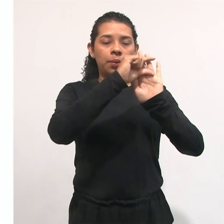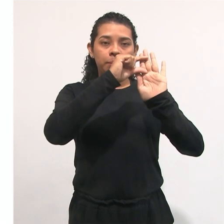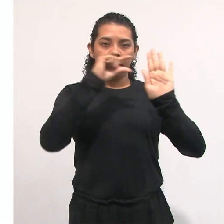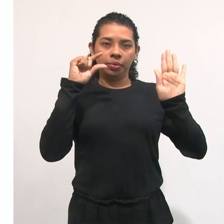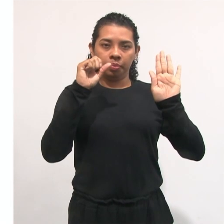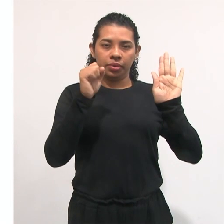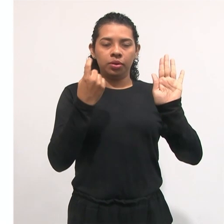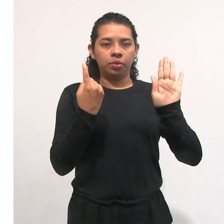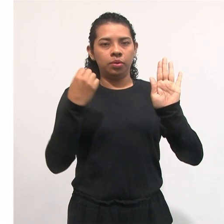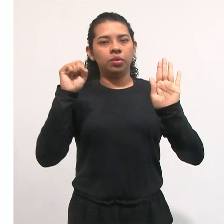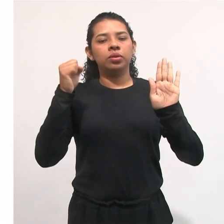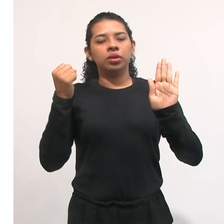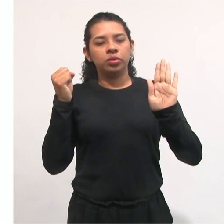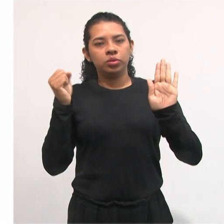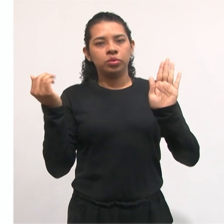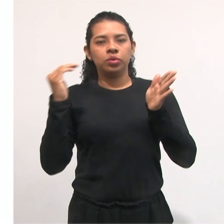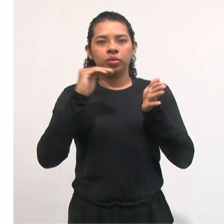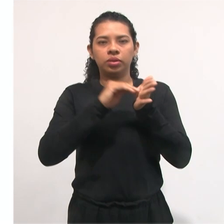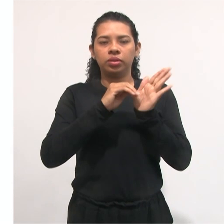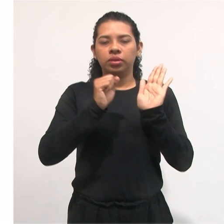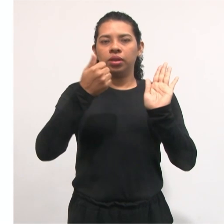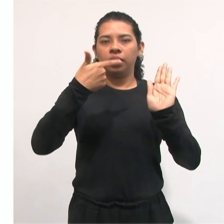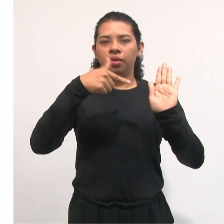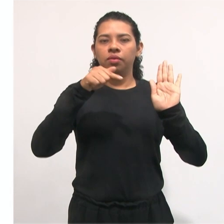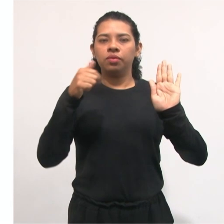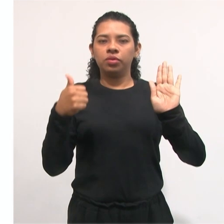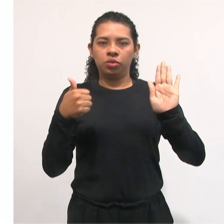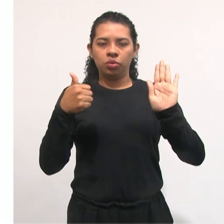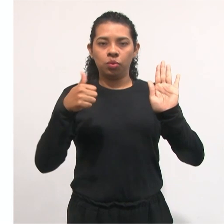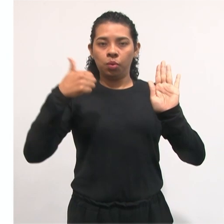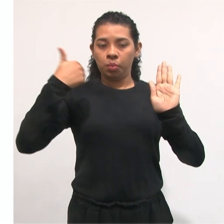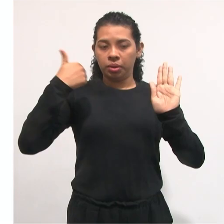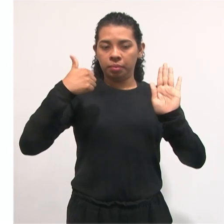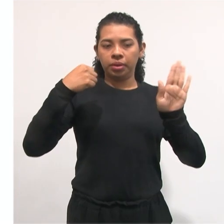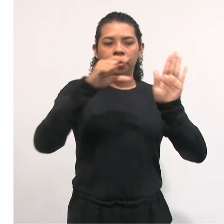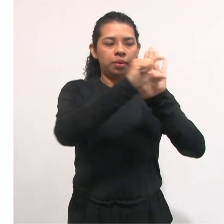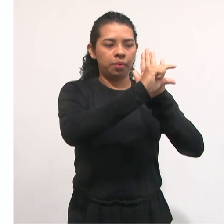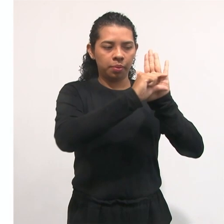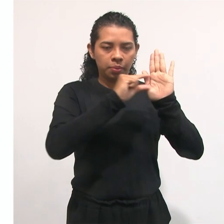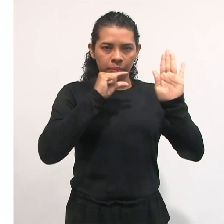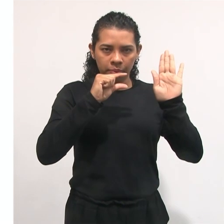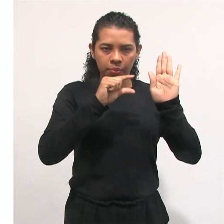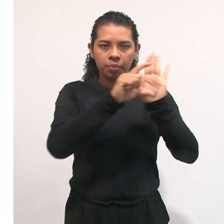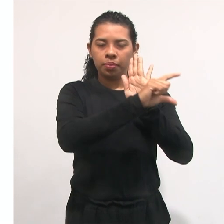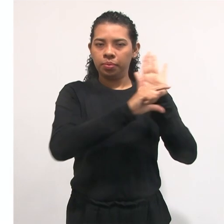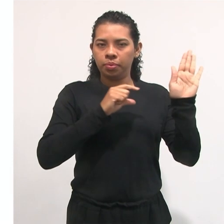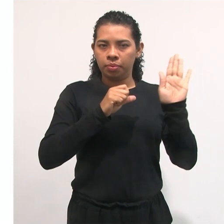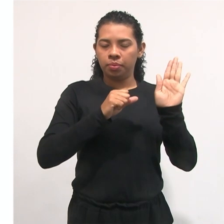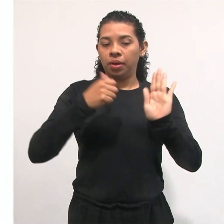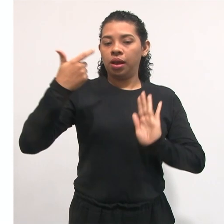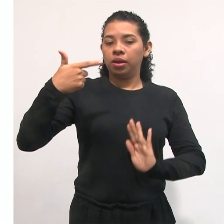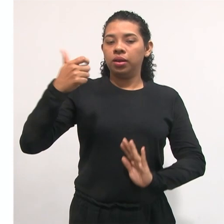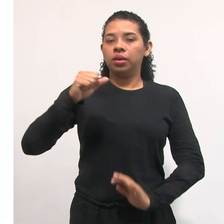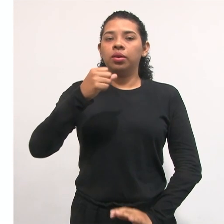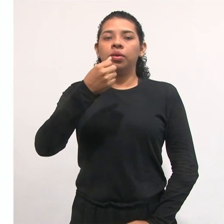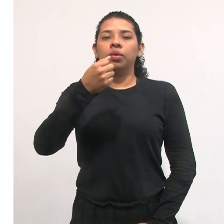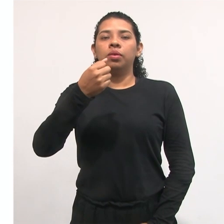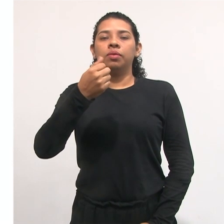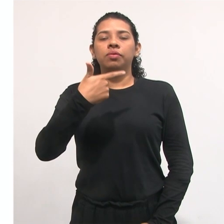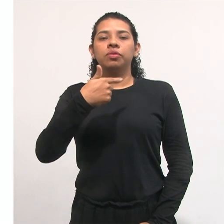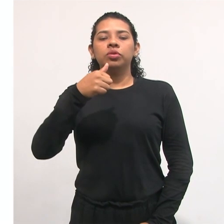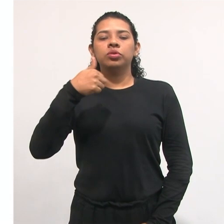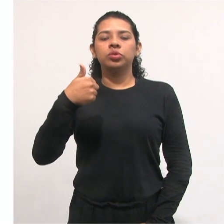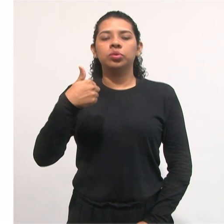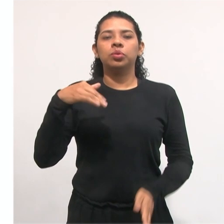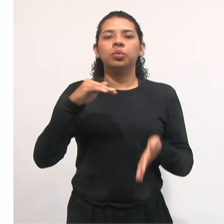primeira classe. De 21 a 24 é a nossa segunda classe, ok? E aí, nesse caso, até a nossa última